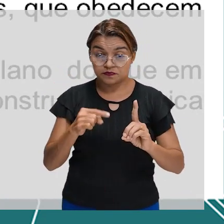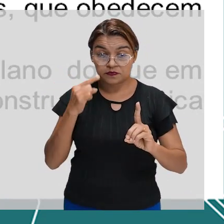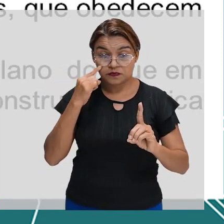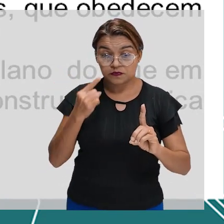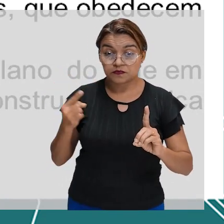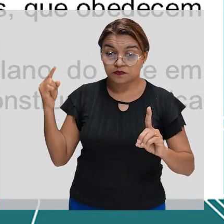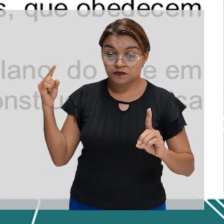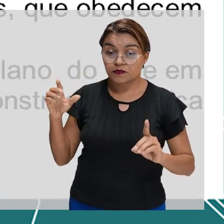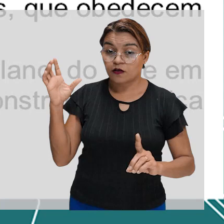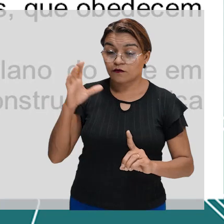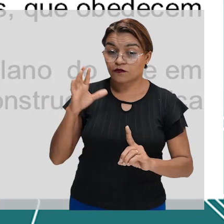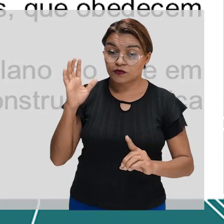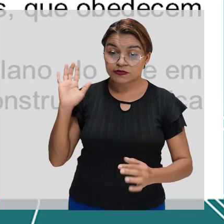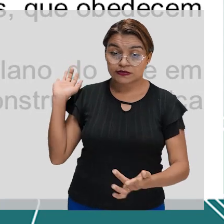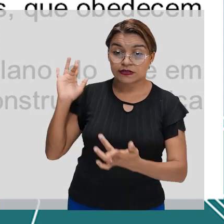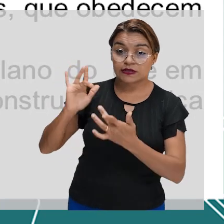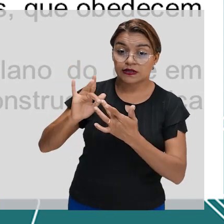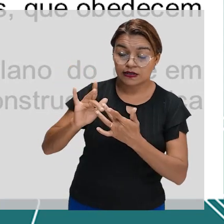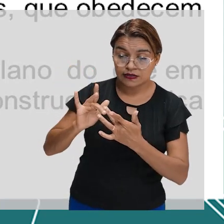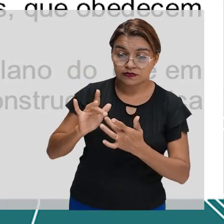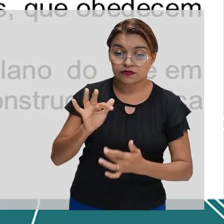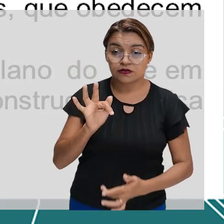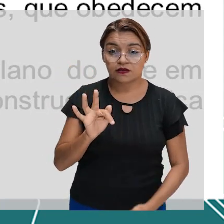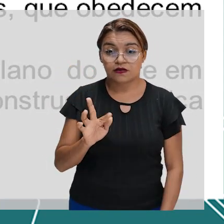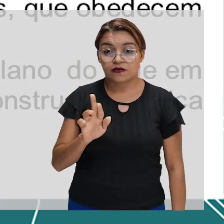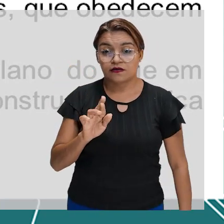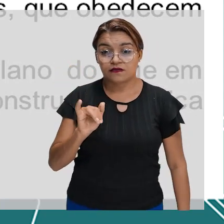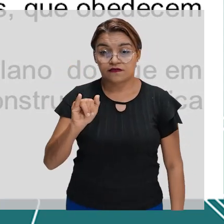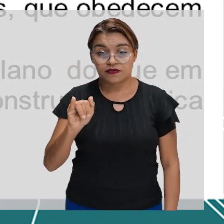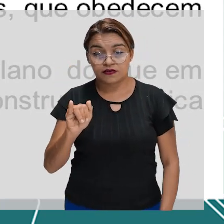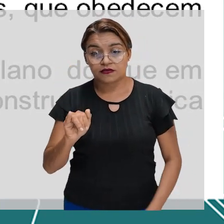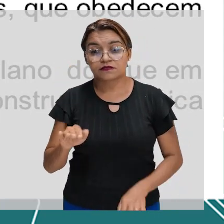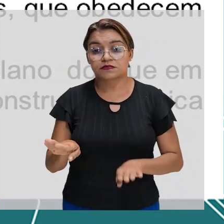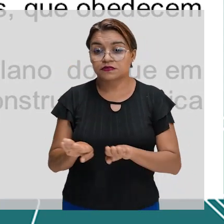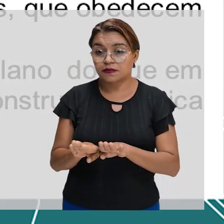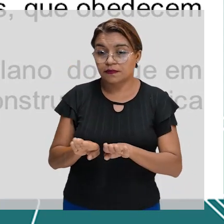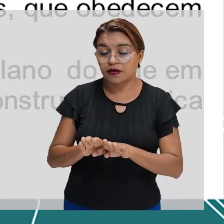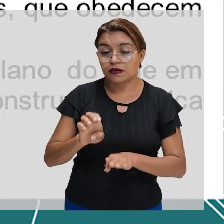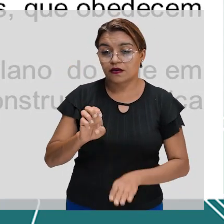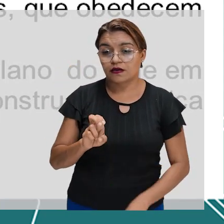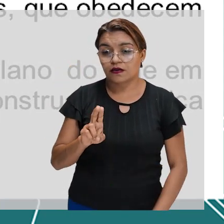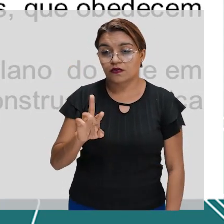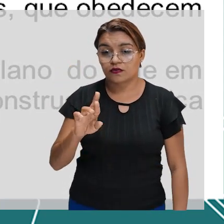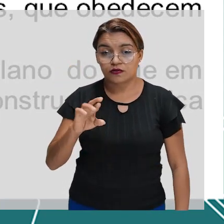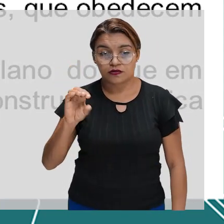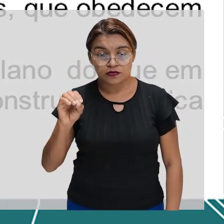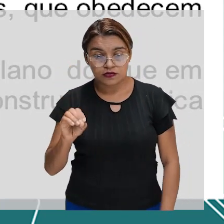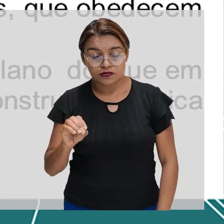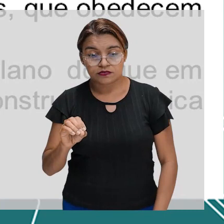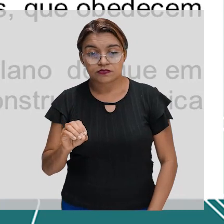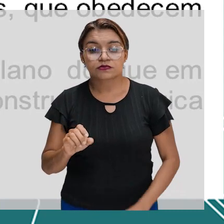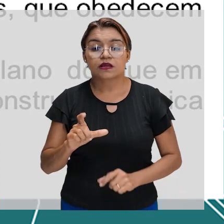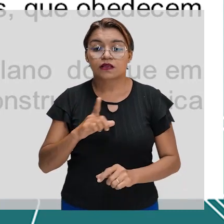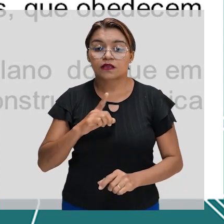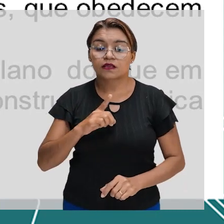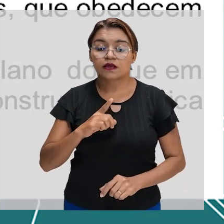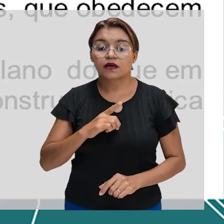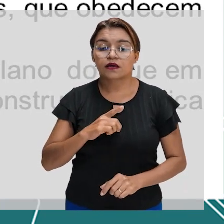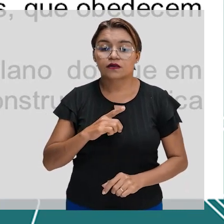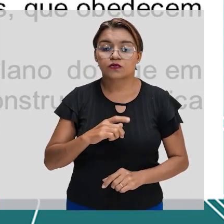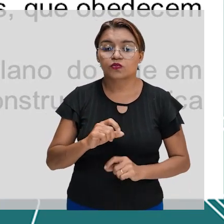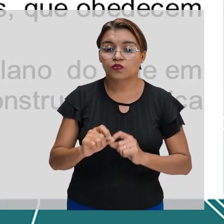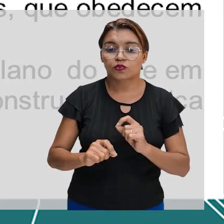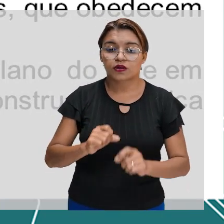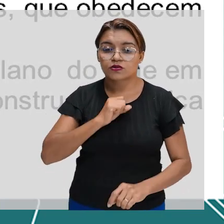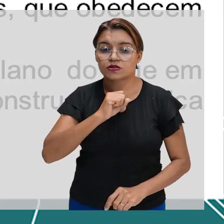diz que a influência clássica tanto em Frei Luiz de Souza quanto em Eurico o presbítero Presbítero presente